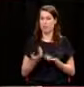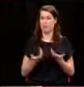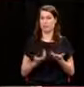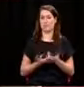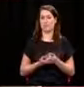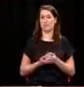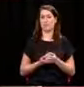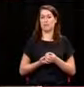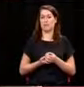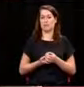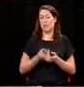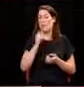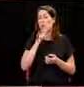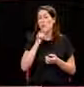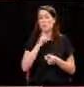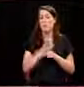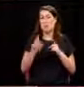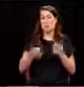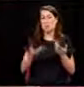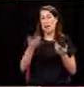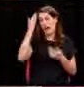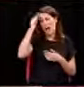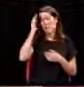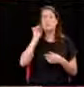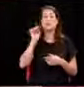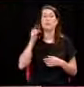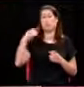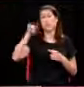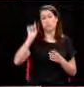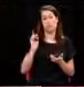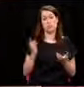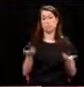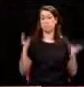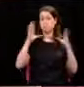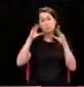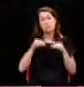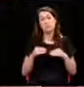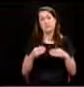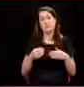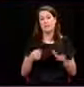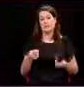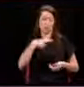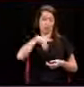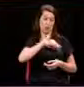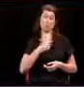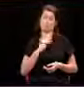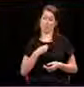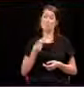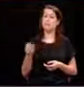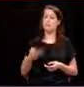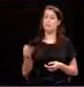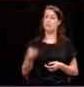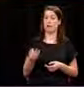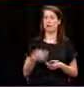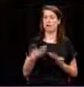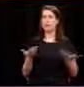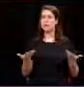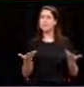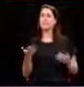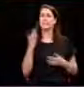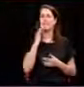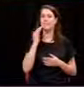ideia, mas está a cair um bocado. E isso preocupa-nos. Portanto, estamos a tentar dar outras